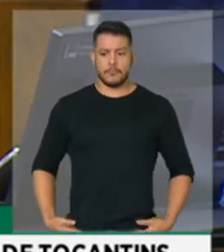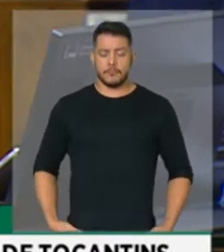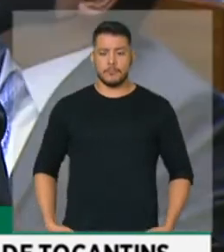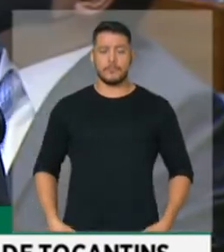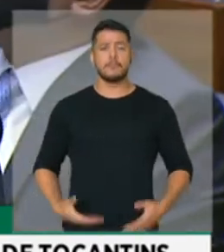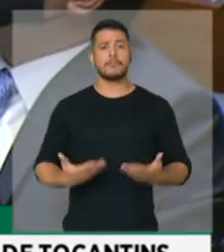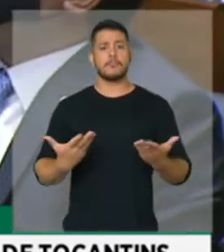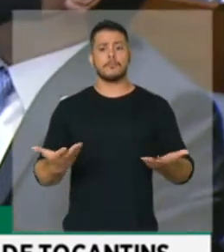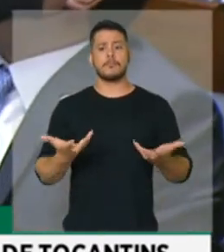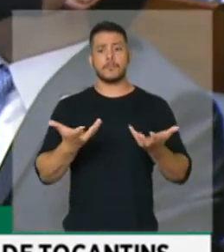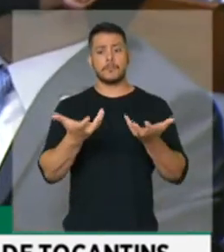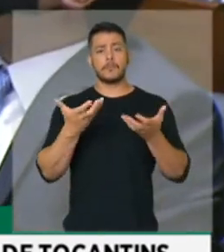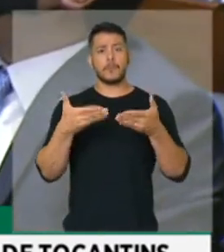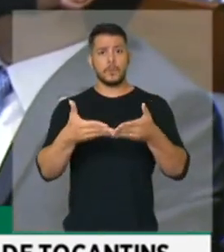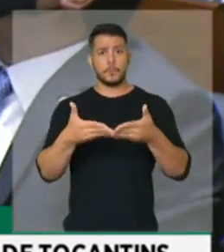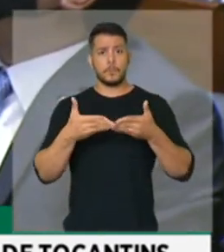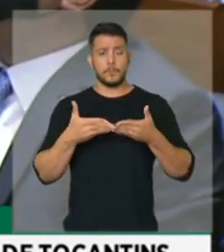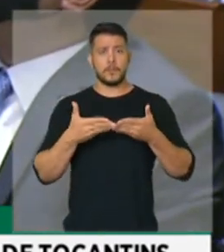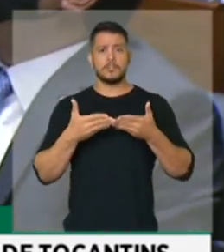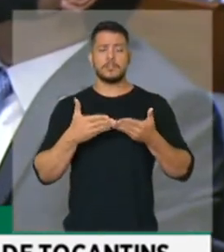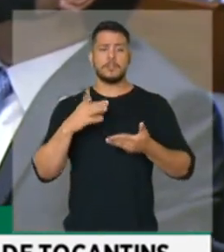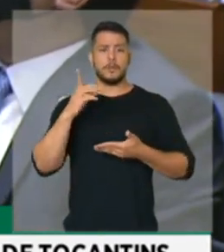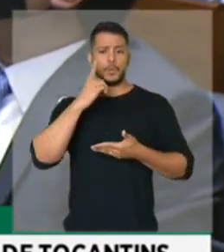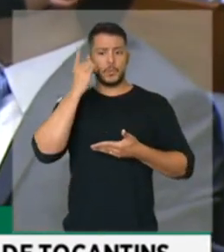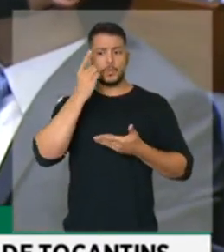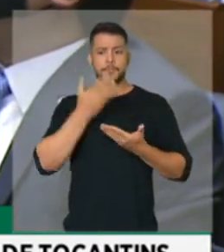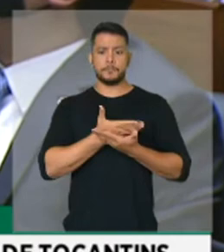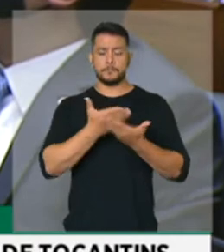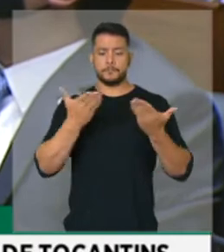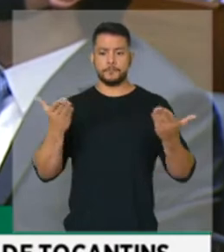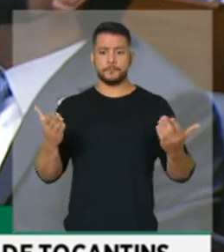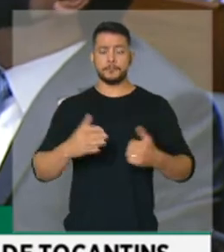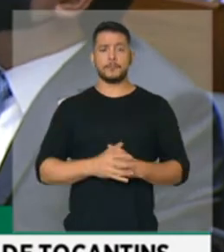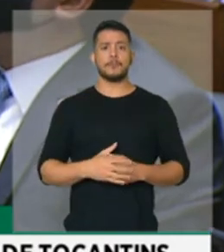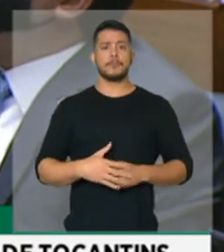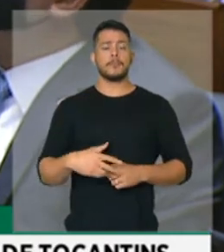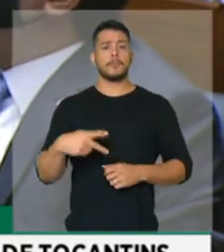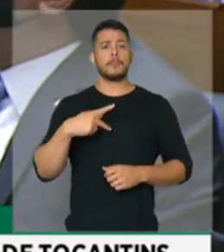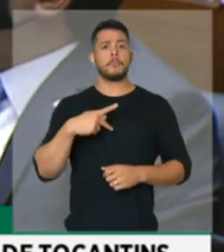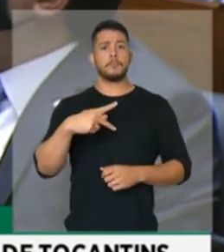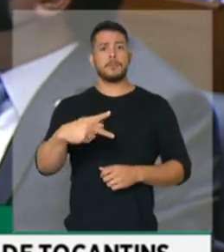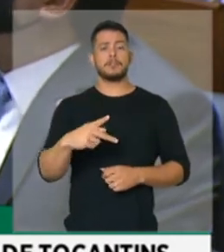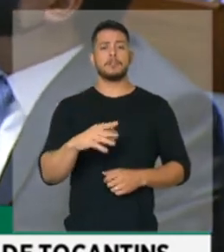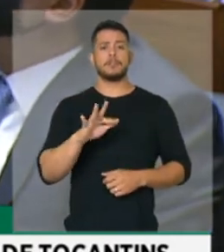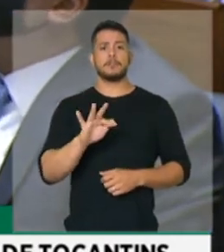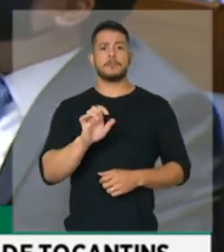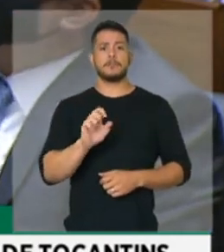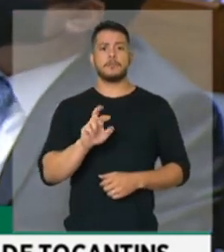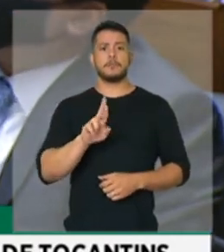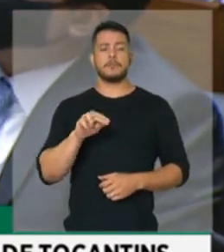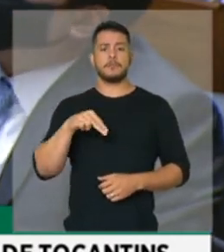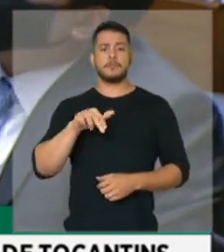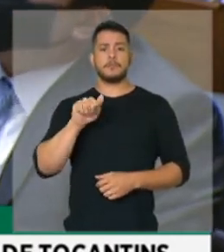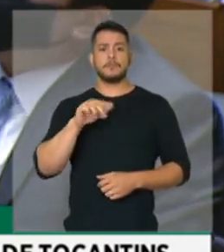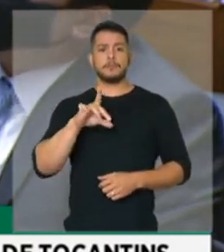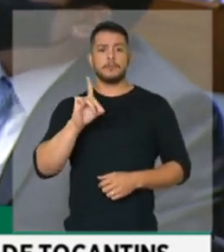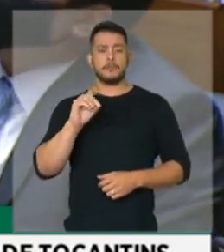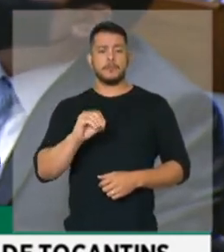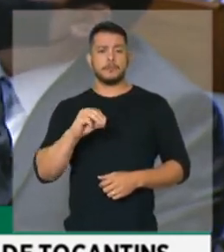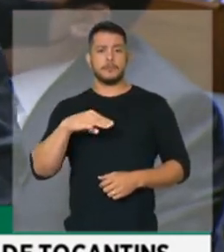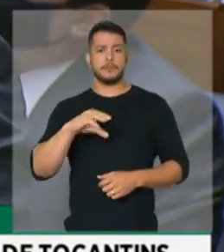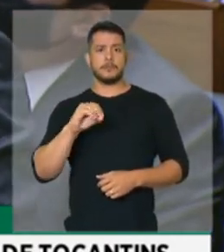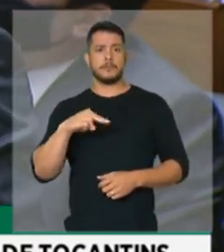apelo aos parlamentares, às parlamentares. O presidente Fernando Monteiro, que está lá dirigindo a audiência pública nesse momento, com